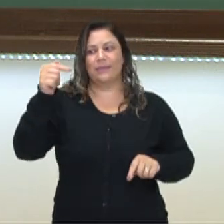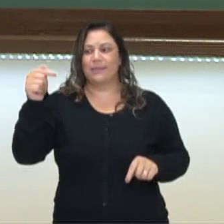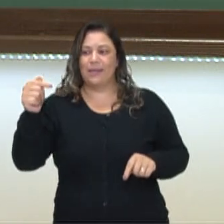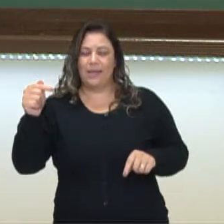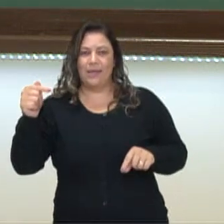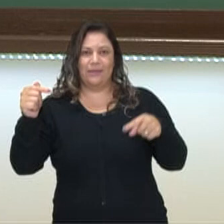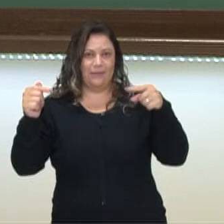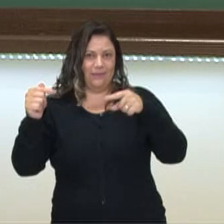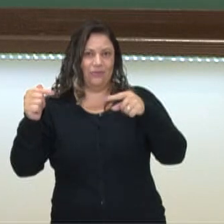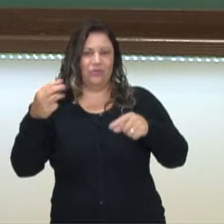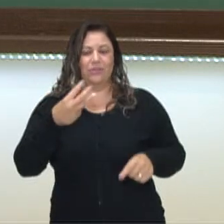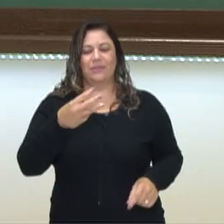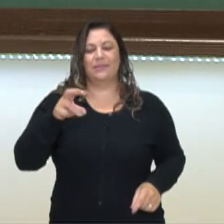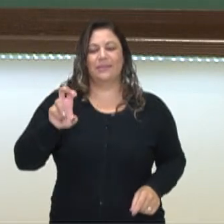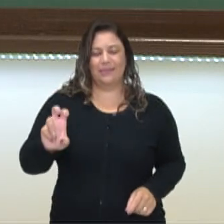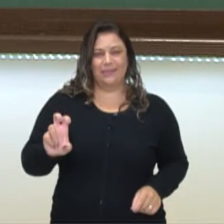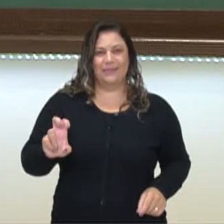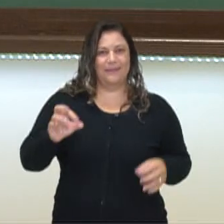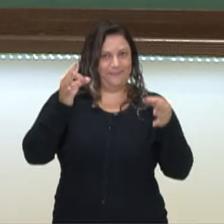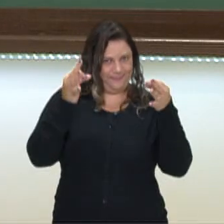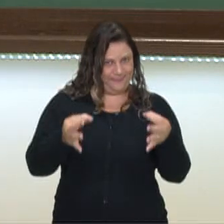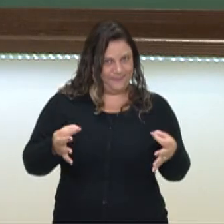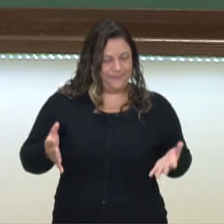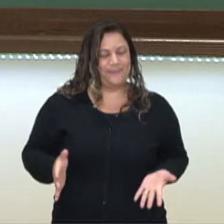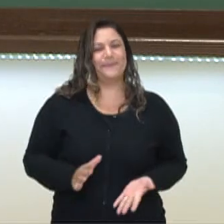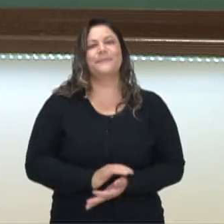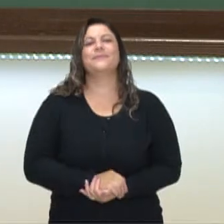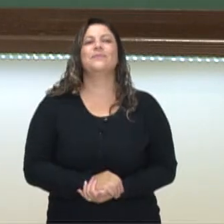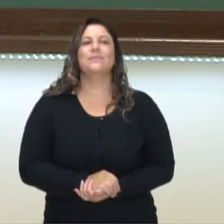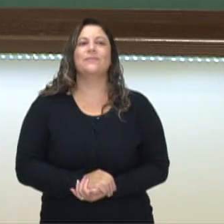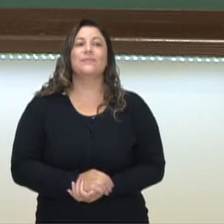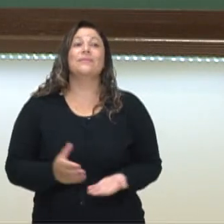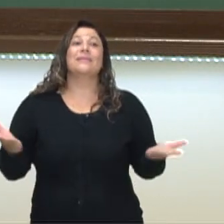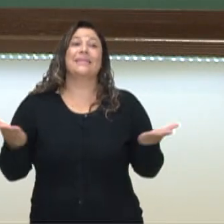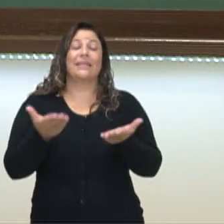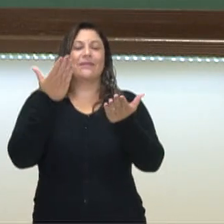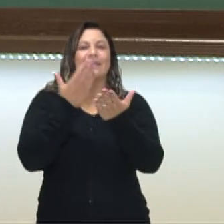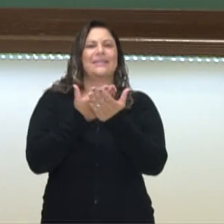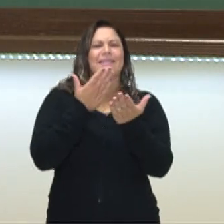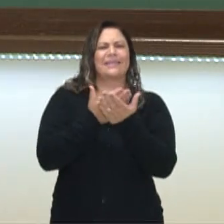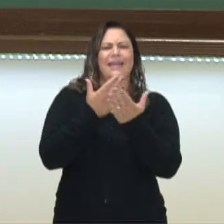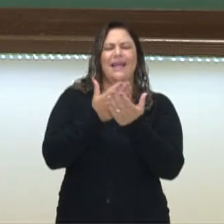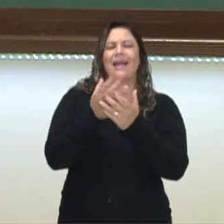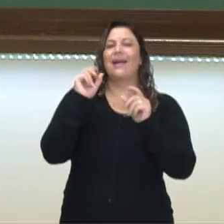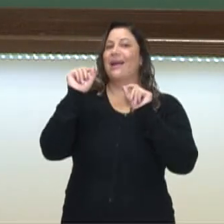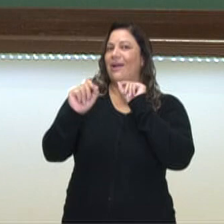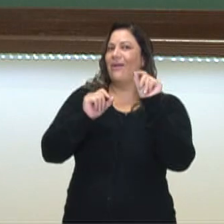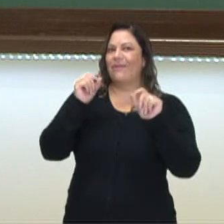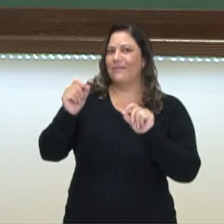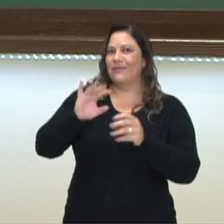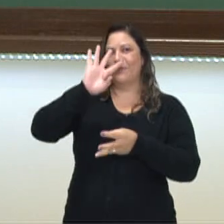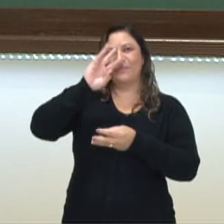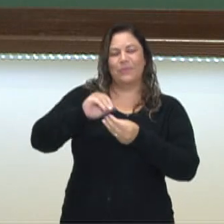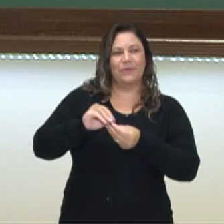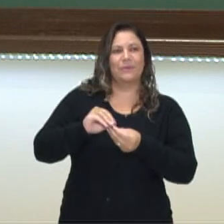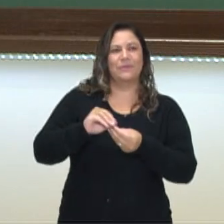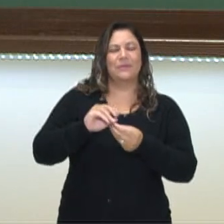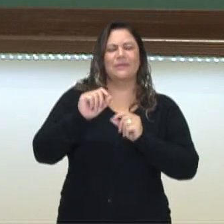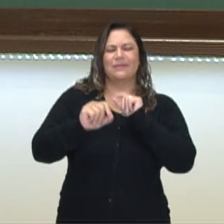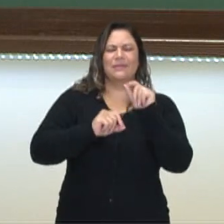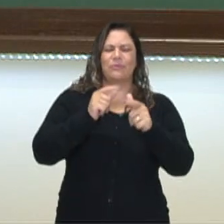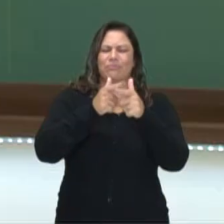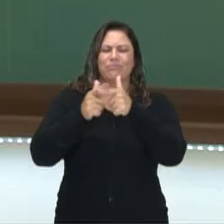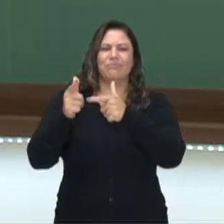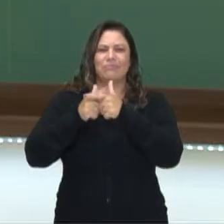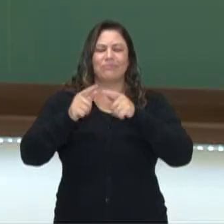5 vezes 7, 35, certo? Bom, na aula de hoje, a gente viu o quê? A resolução de situações e problemas